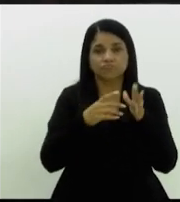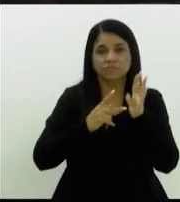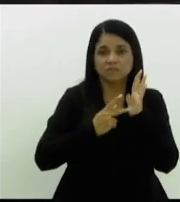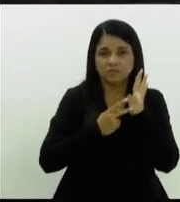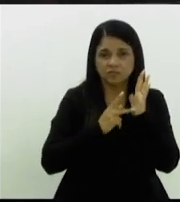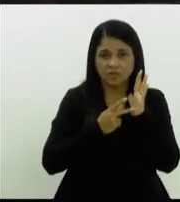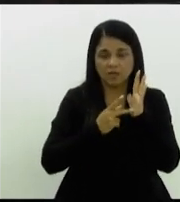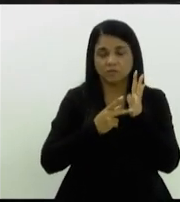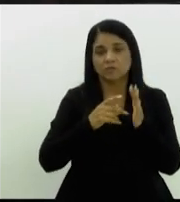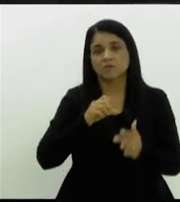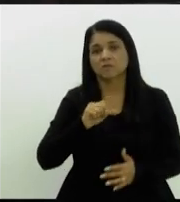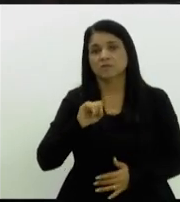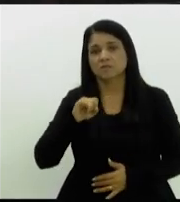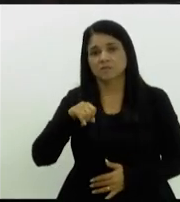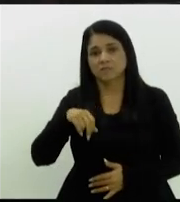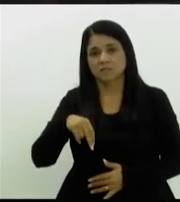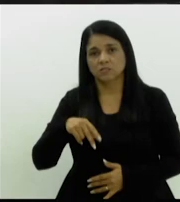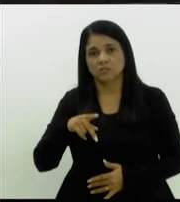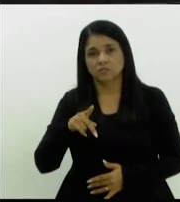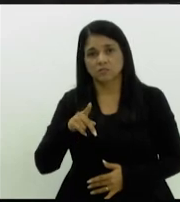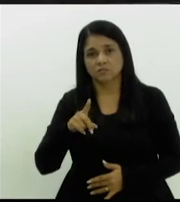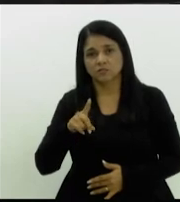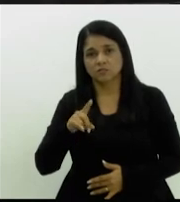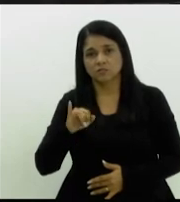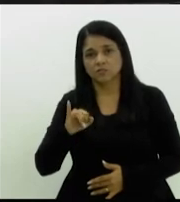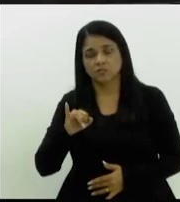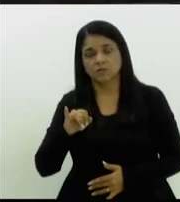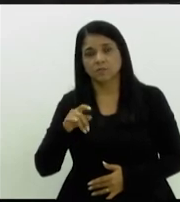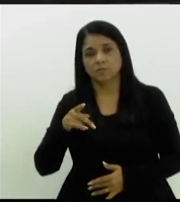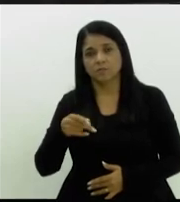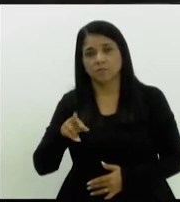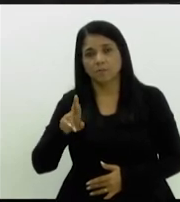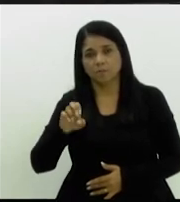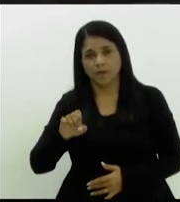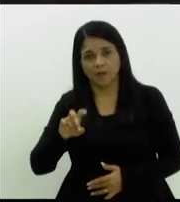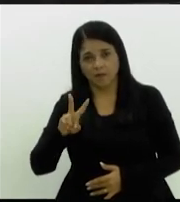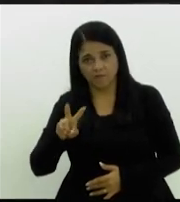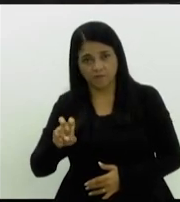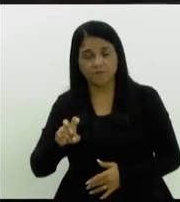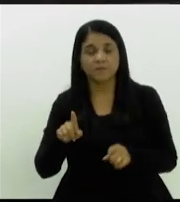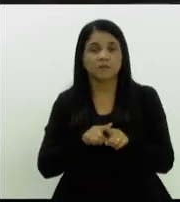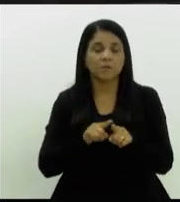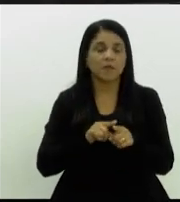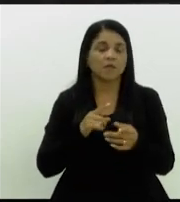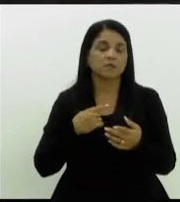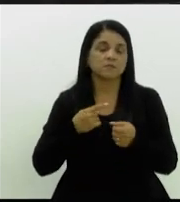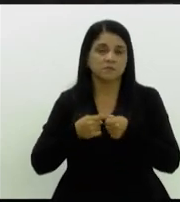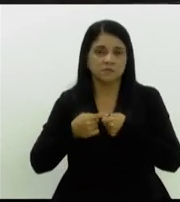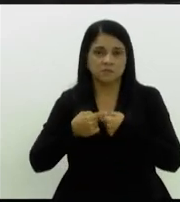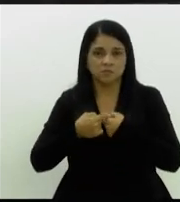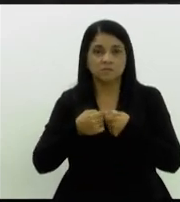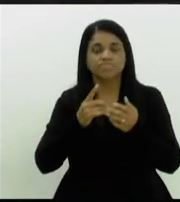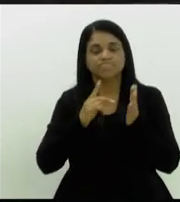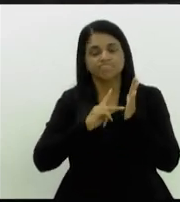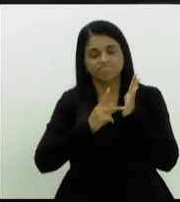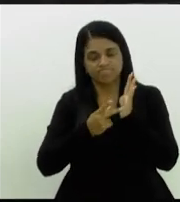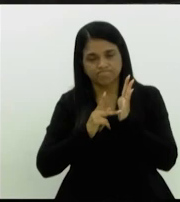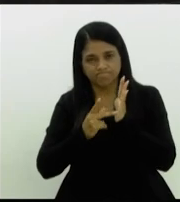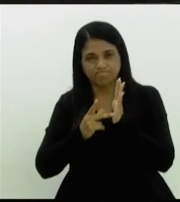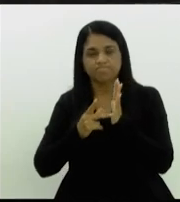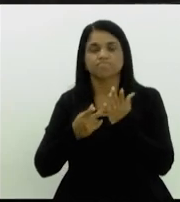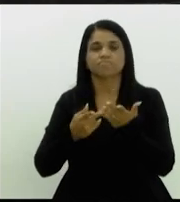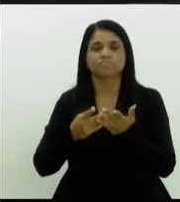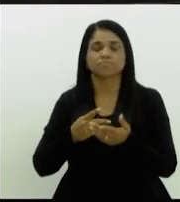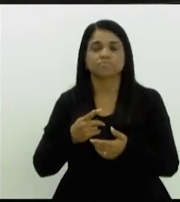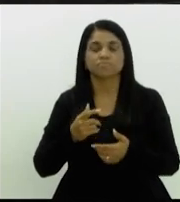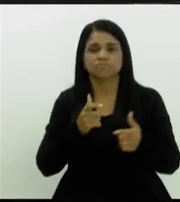sindicato que atua estadualmente, mas também dos sindicatos municipais das diversos lugares.